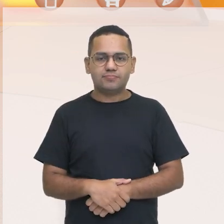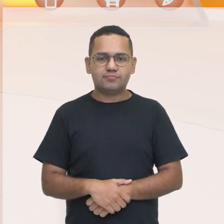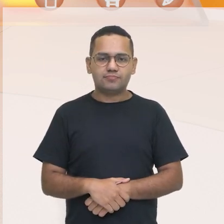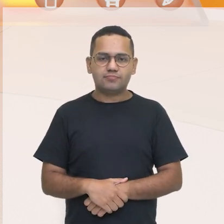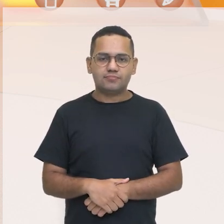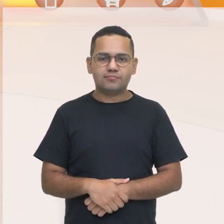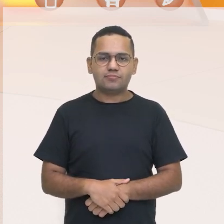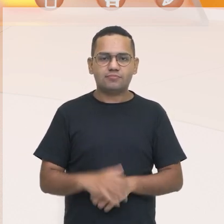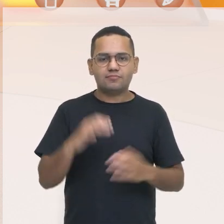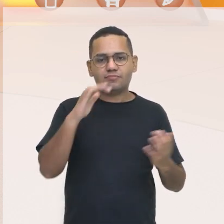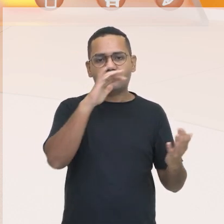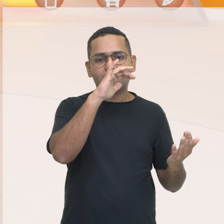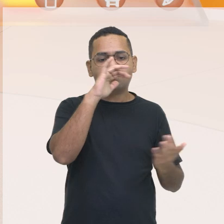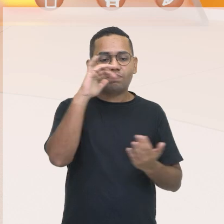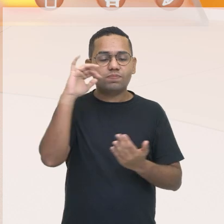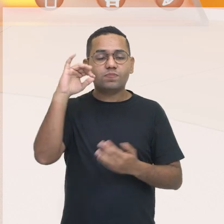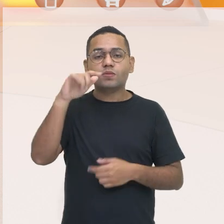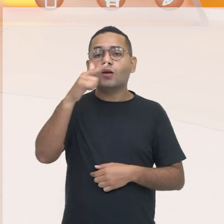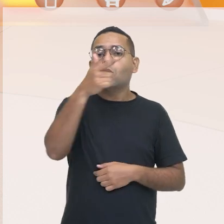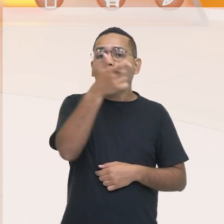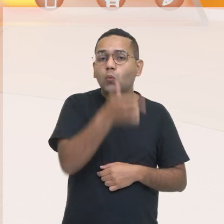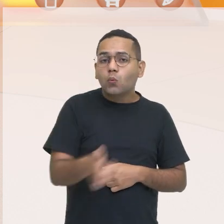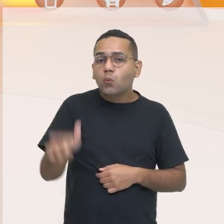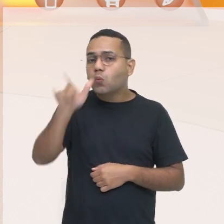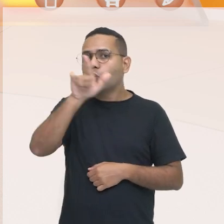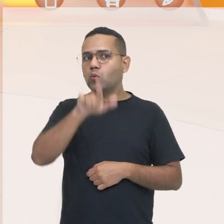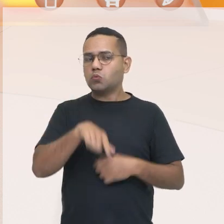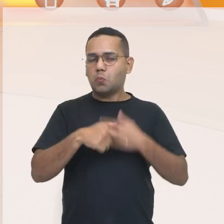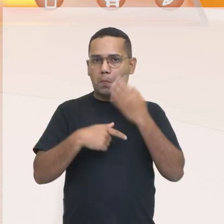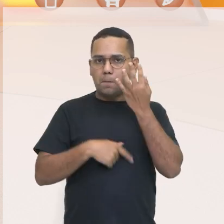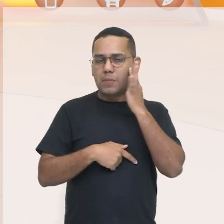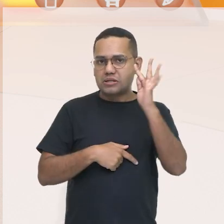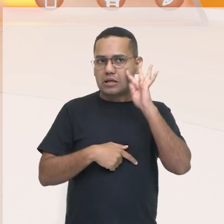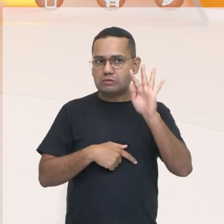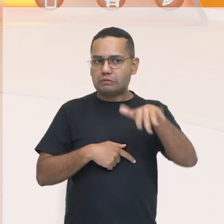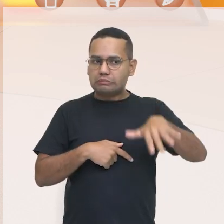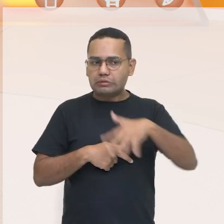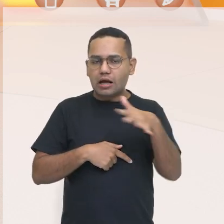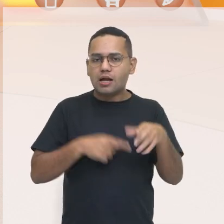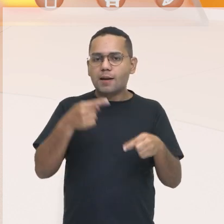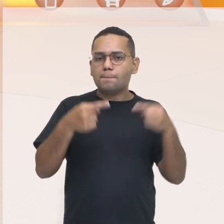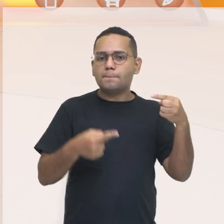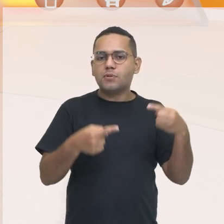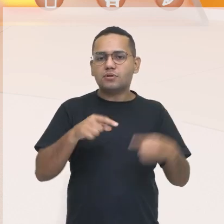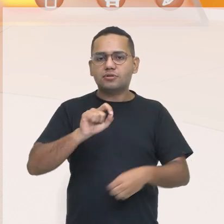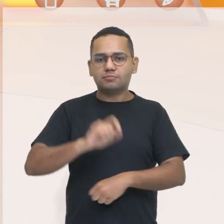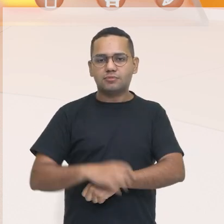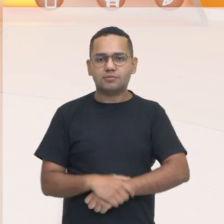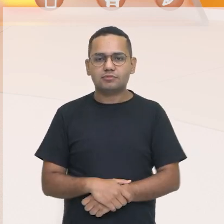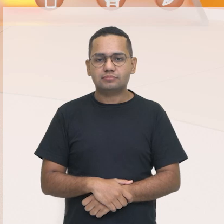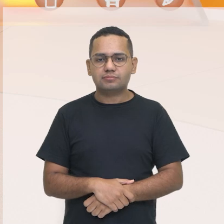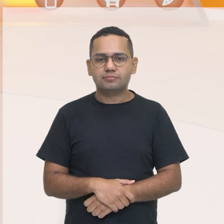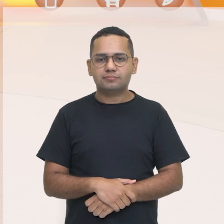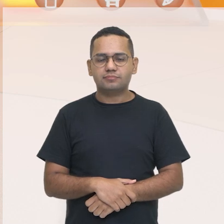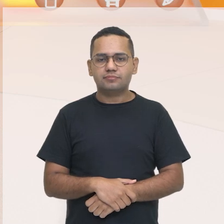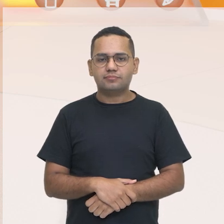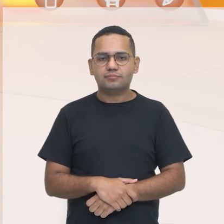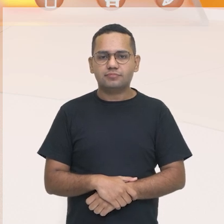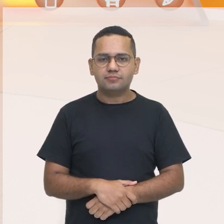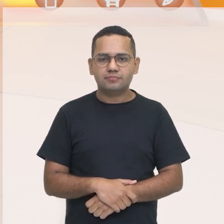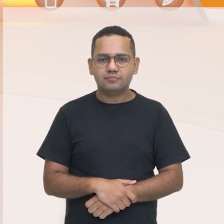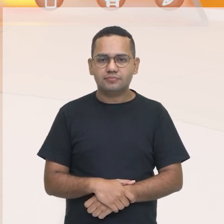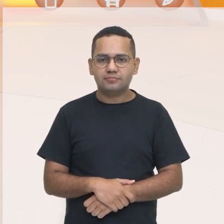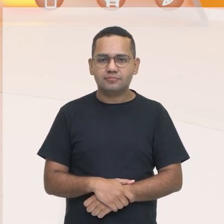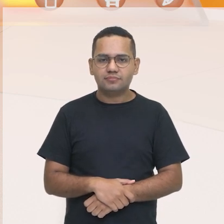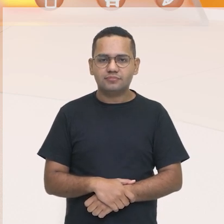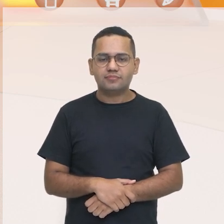para vocês um outro pensamento extremamente interessante da ideia de política. Esse pensamento ele é de